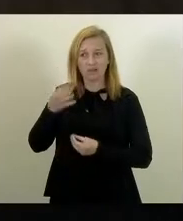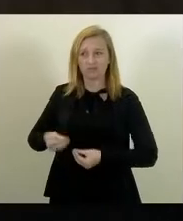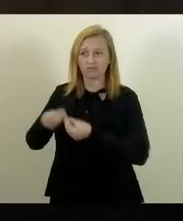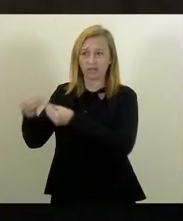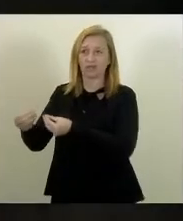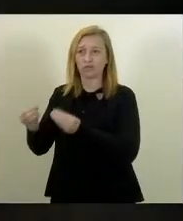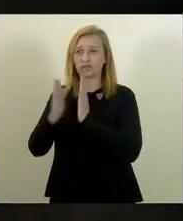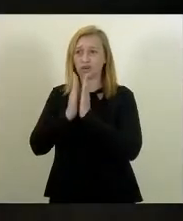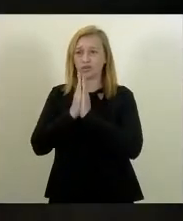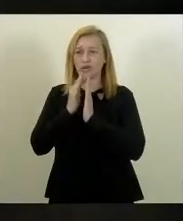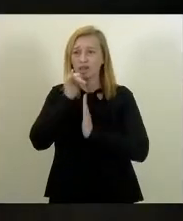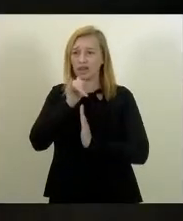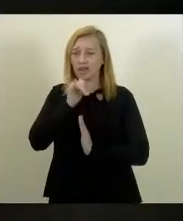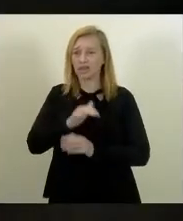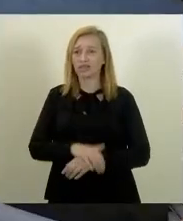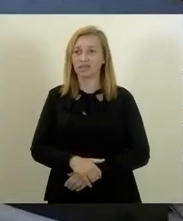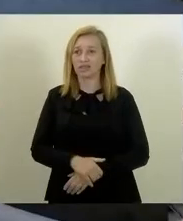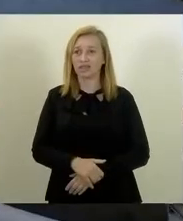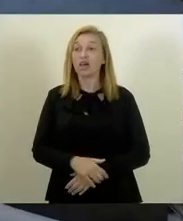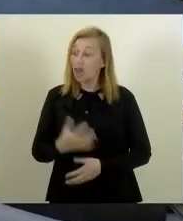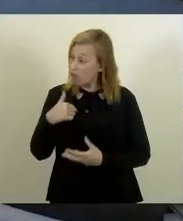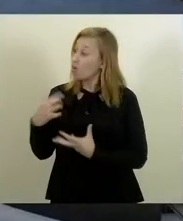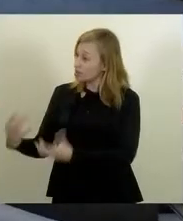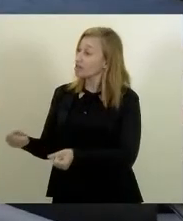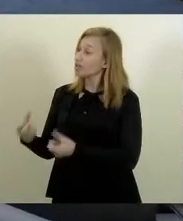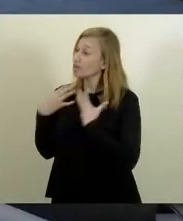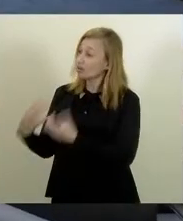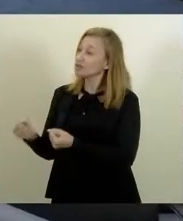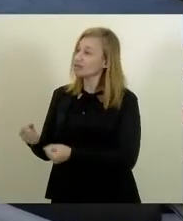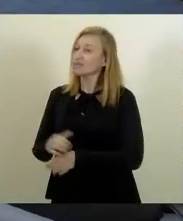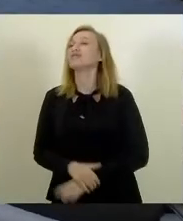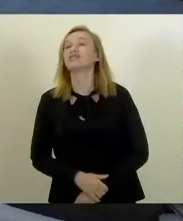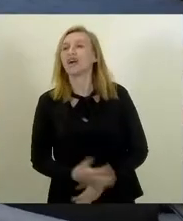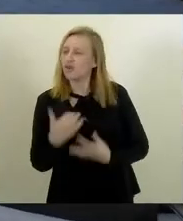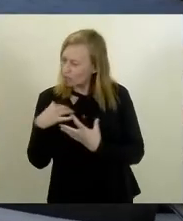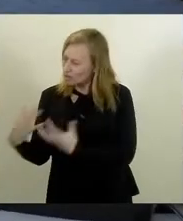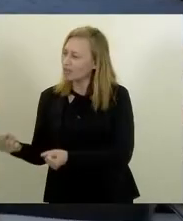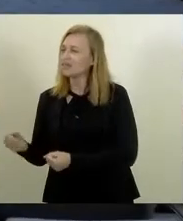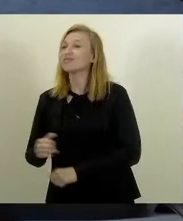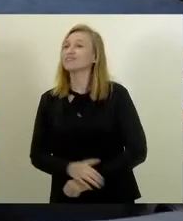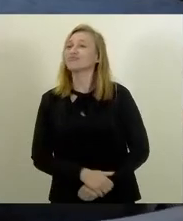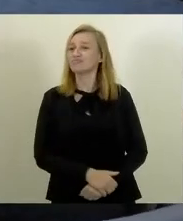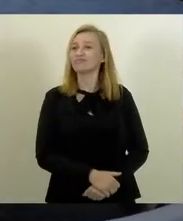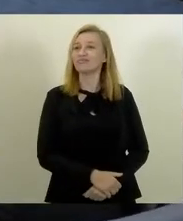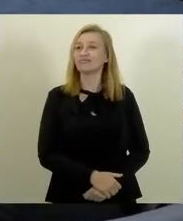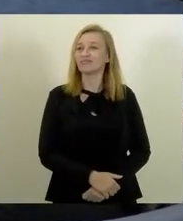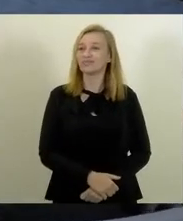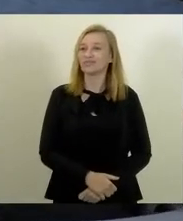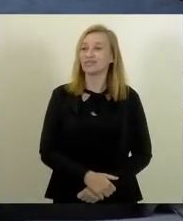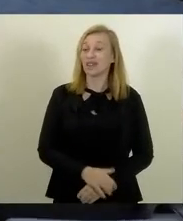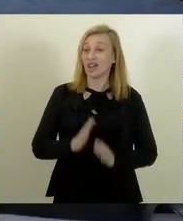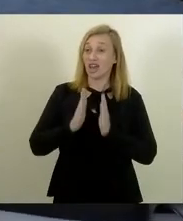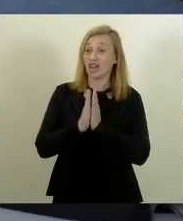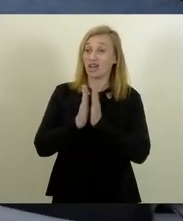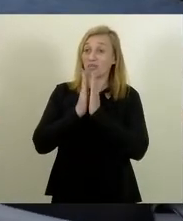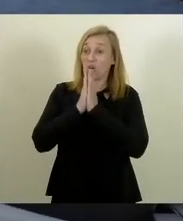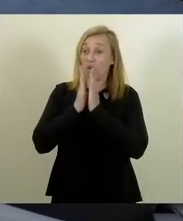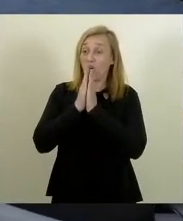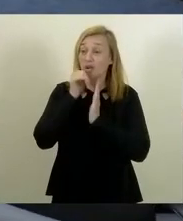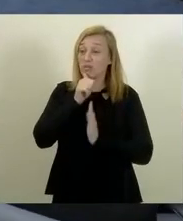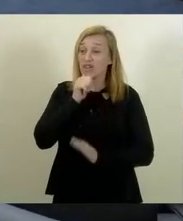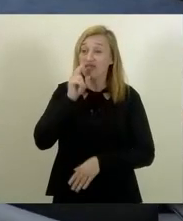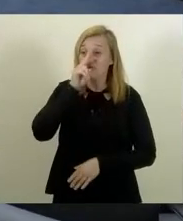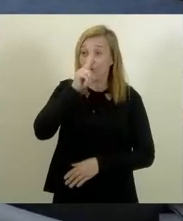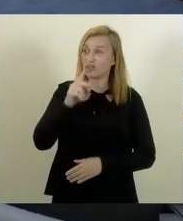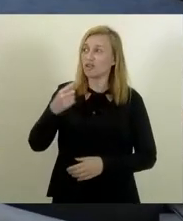E eu aceito. Eu aceito. Essa rezadeira forte, eu vou lá amanhã, senhor